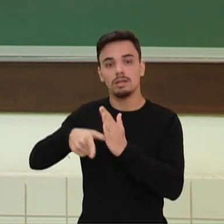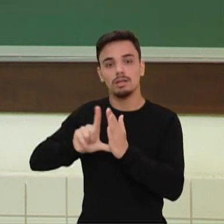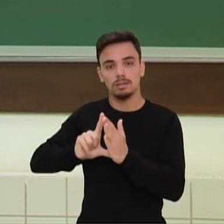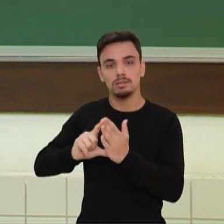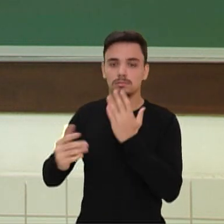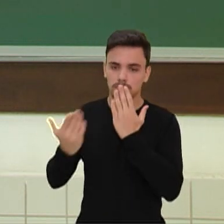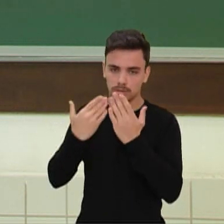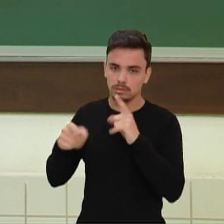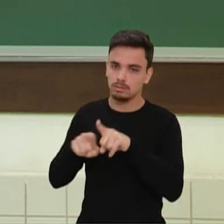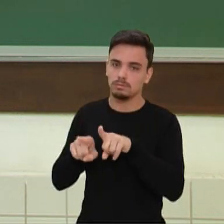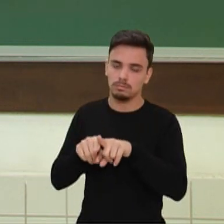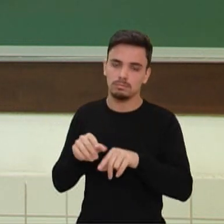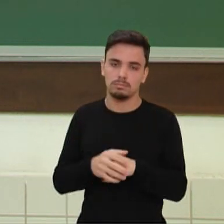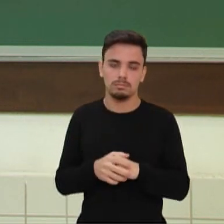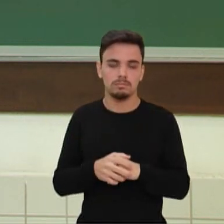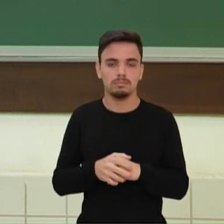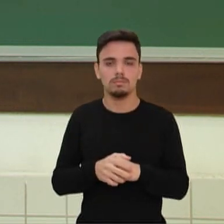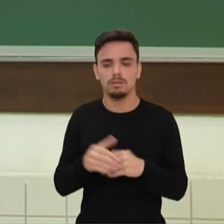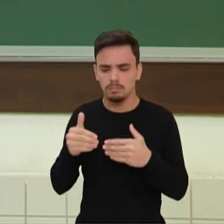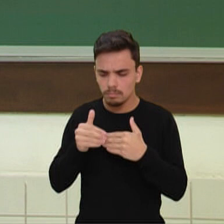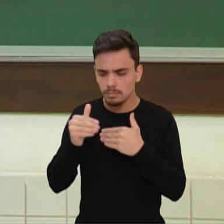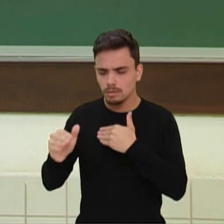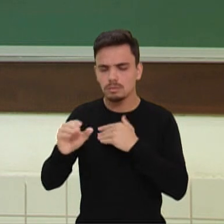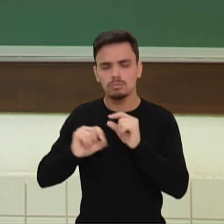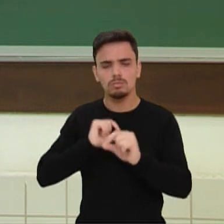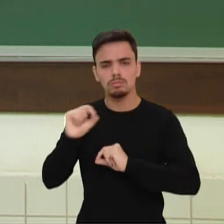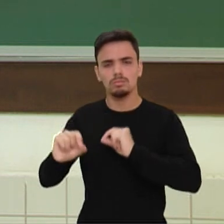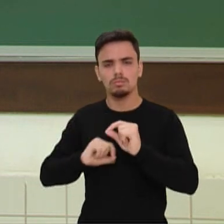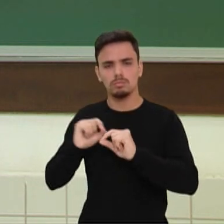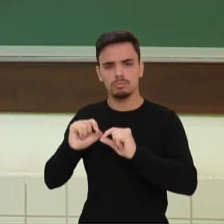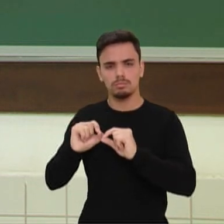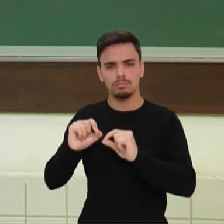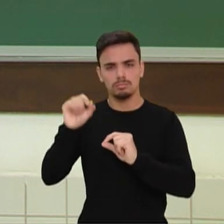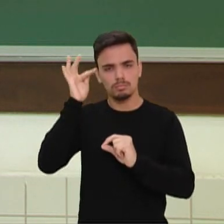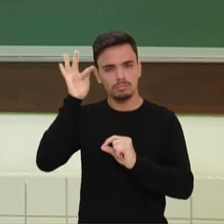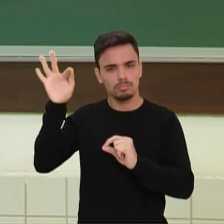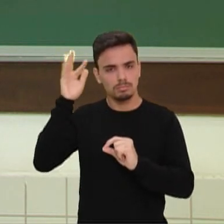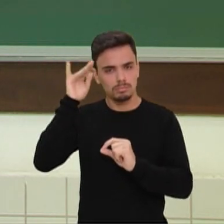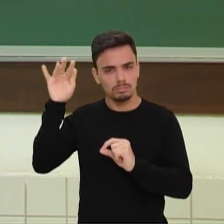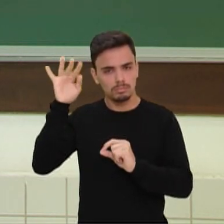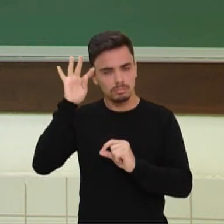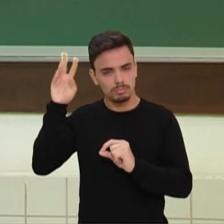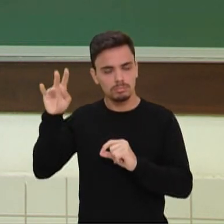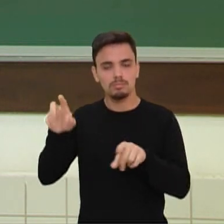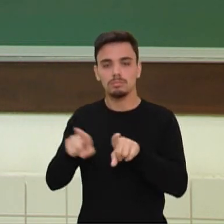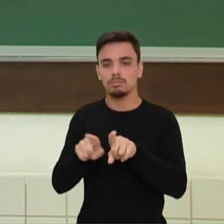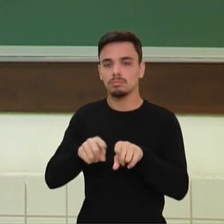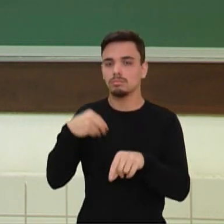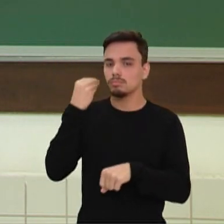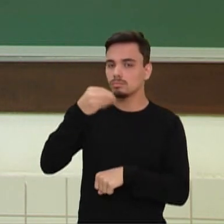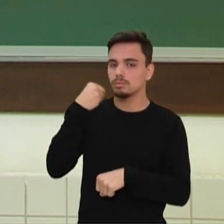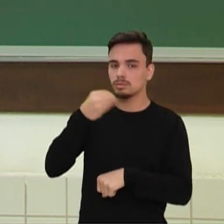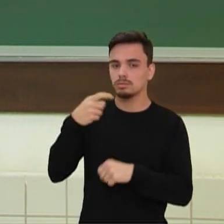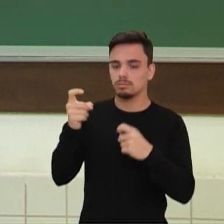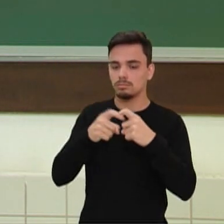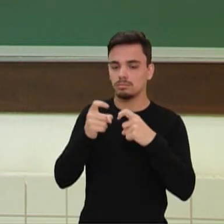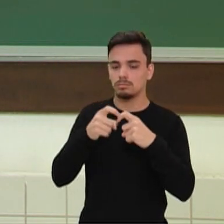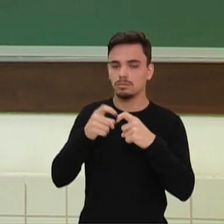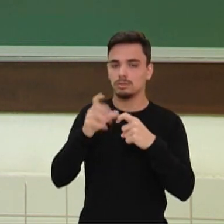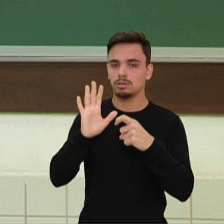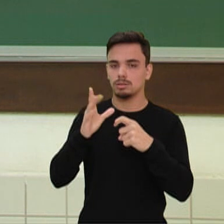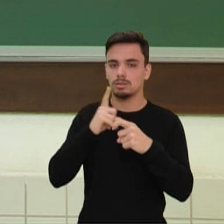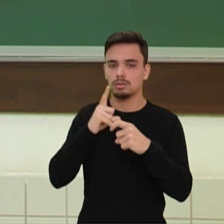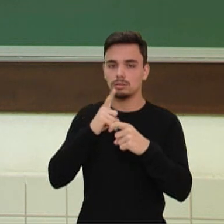psiquiatra, e ele, a partir das teorias, a partir das experiências clínicas que ele teve, né, com os